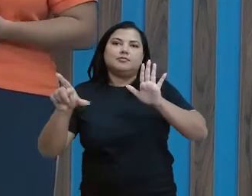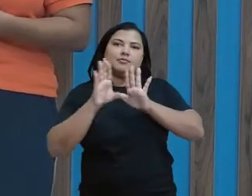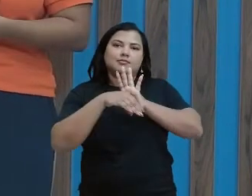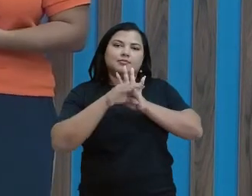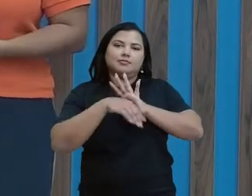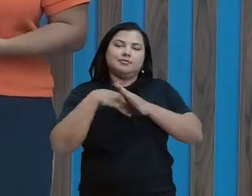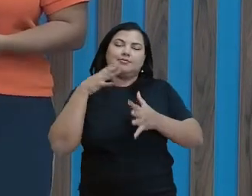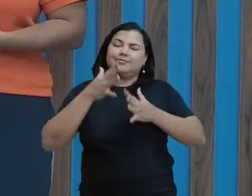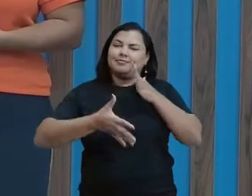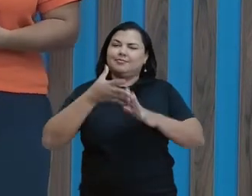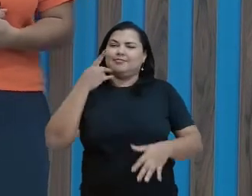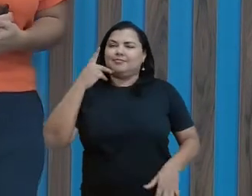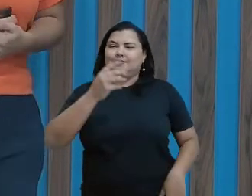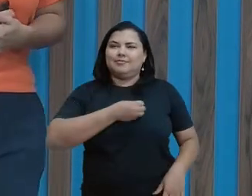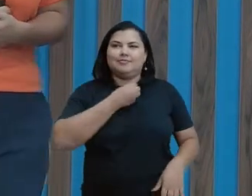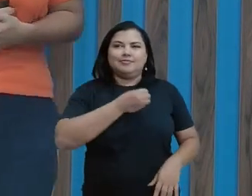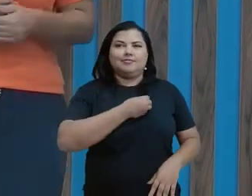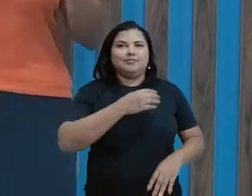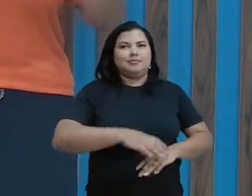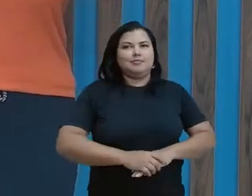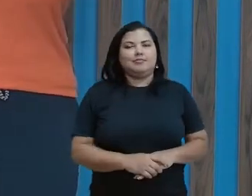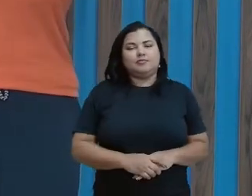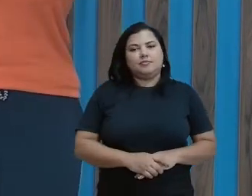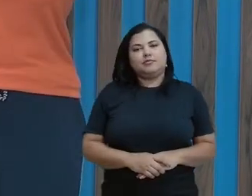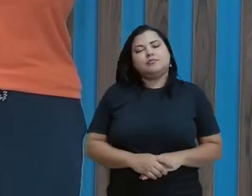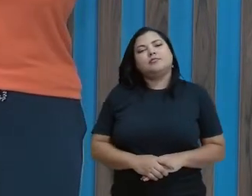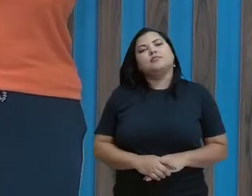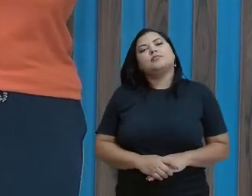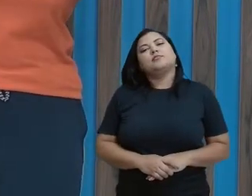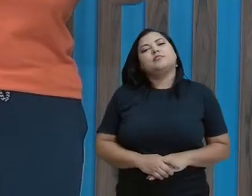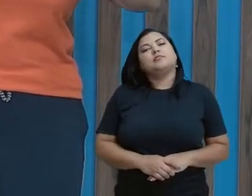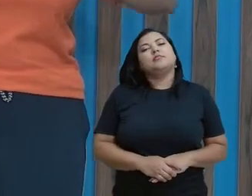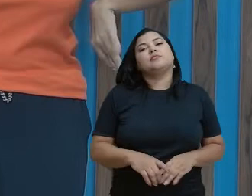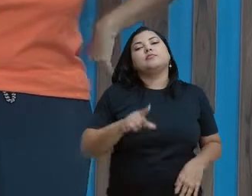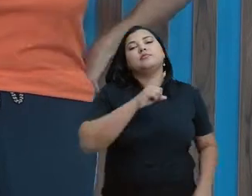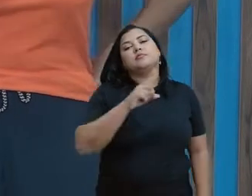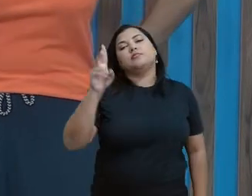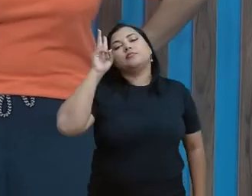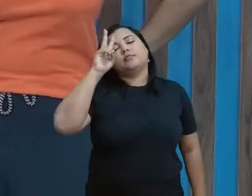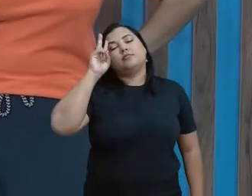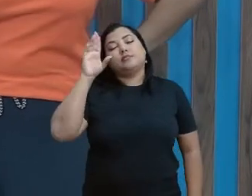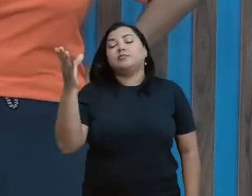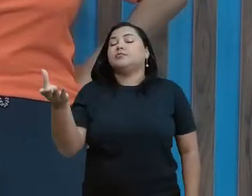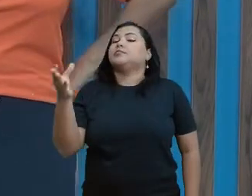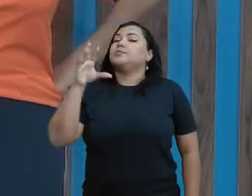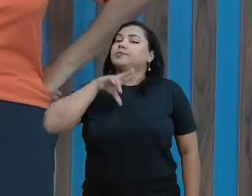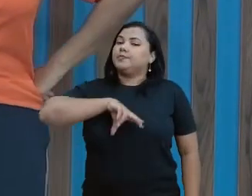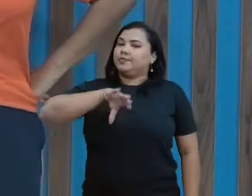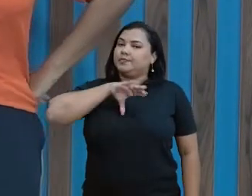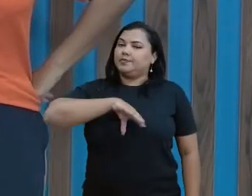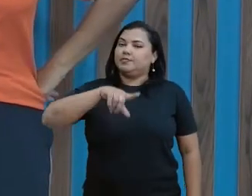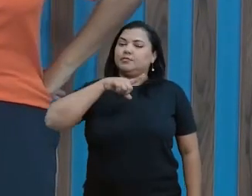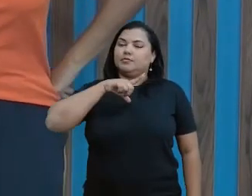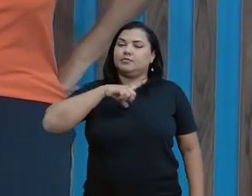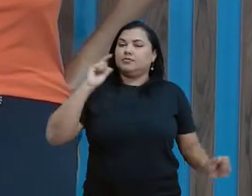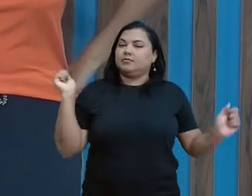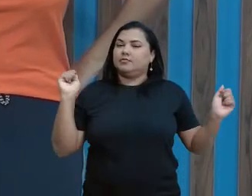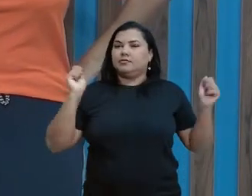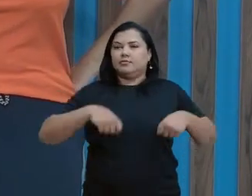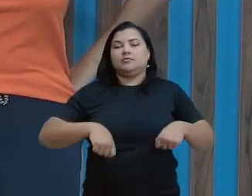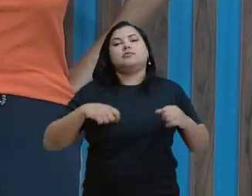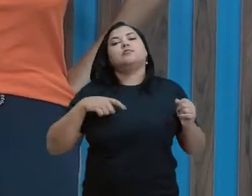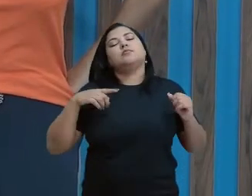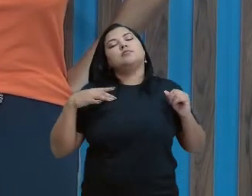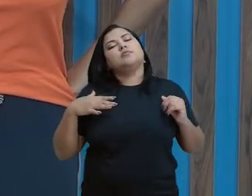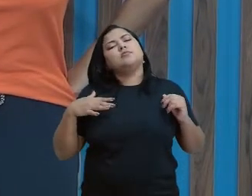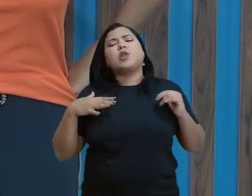vida de vocês. É que é o seguinte, vocês lembram que a língua portuguesa, ela tem uma capacidade que